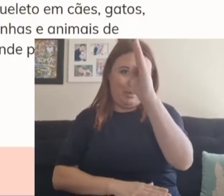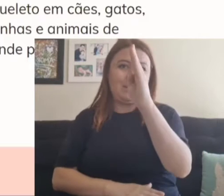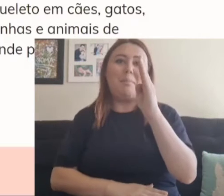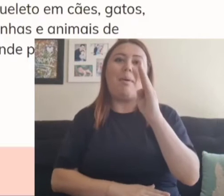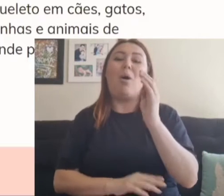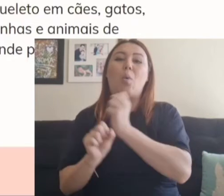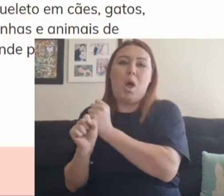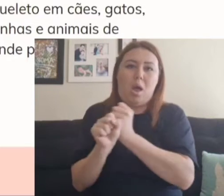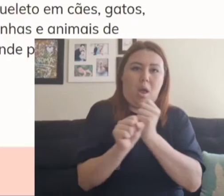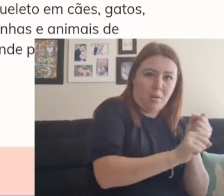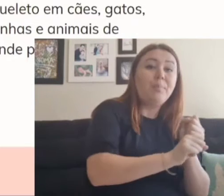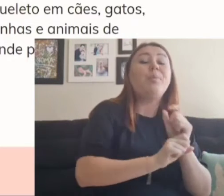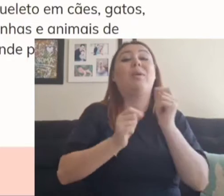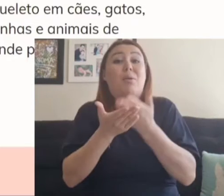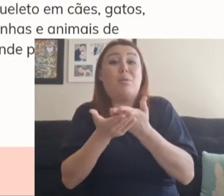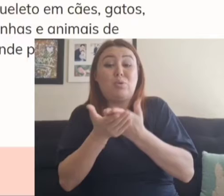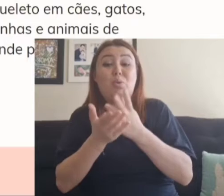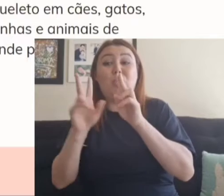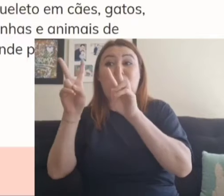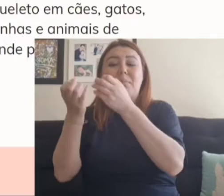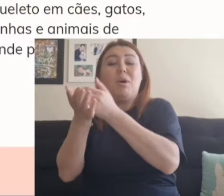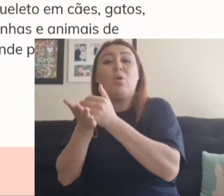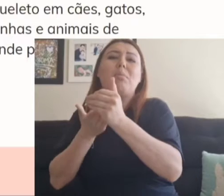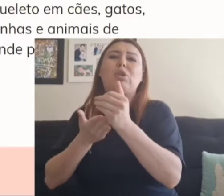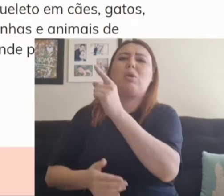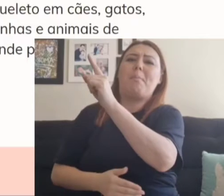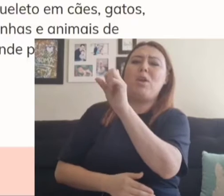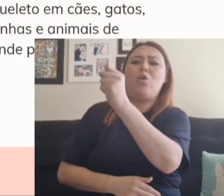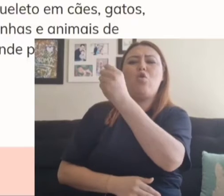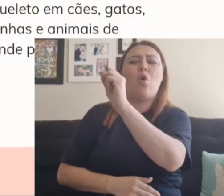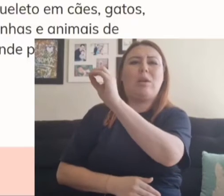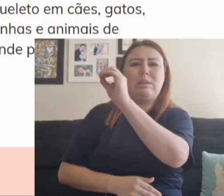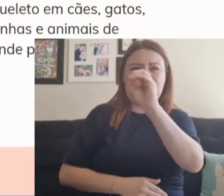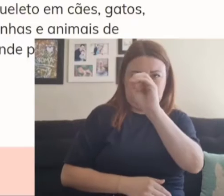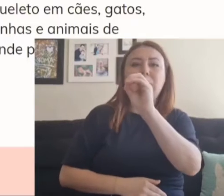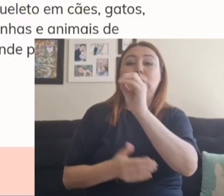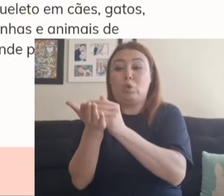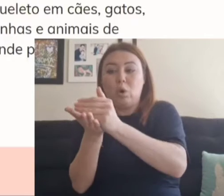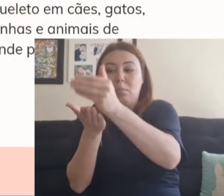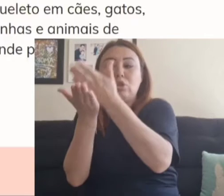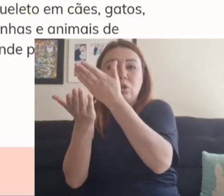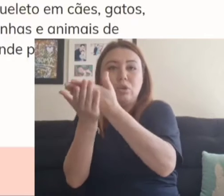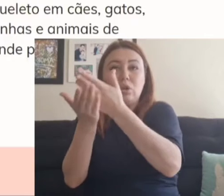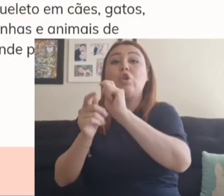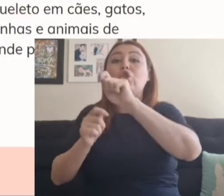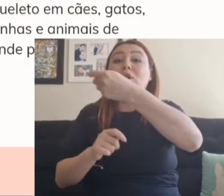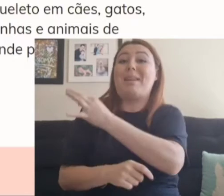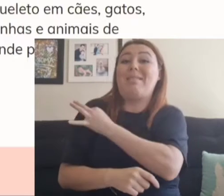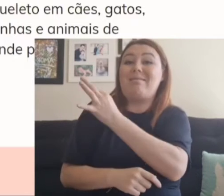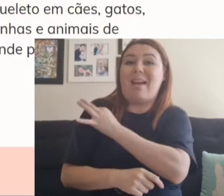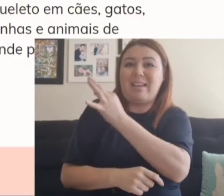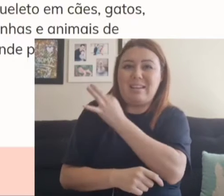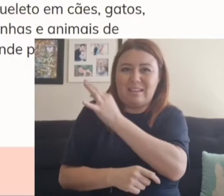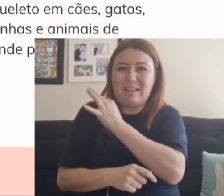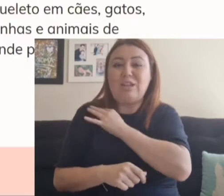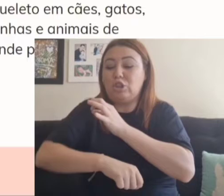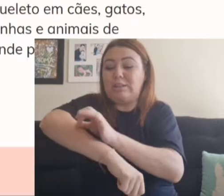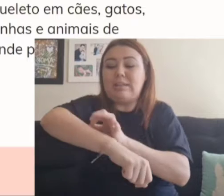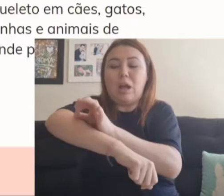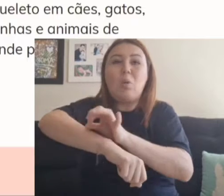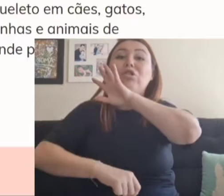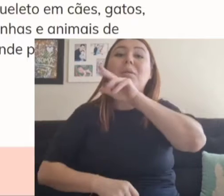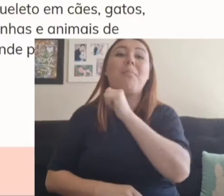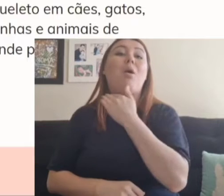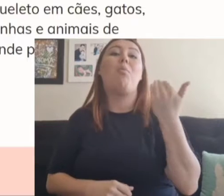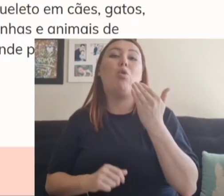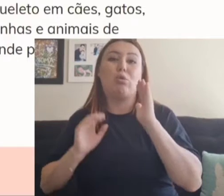lá pelos anos 1800 e era feito a partir de técnicas histológicas em animais mortos. Mas os dados não são muito confiáveis porque não se sabe idade